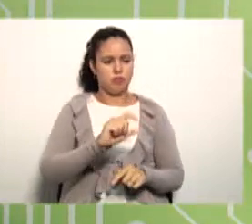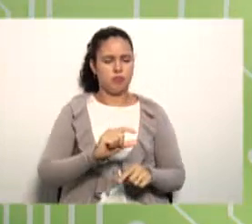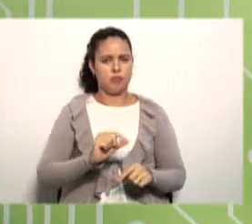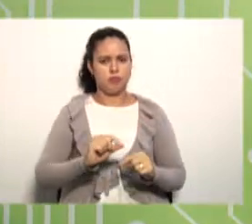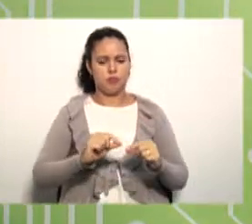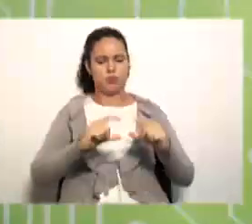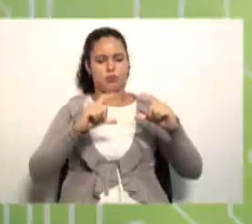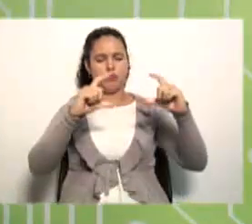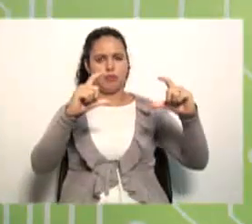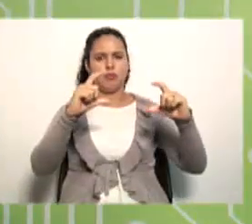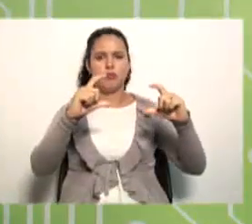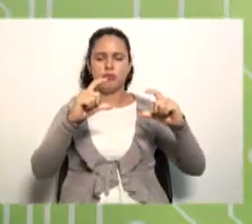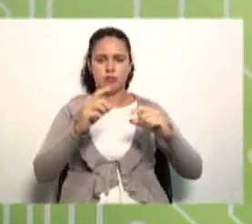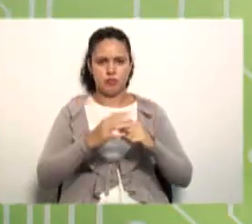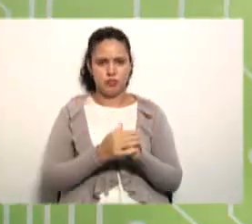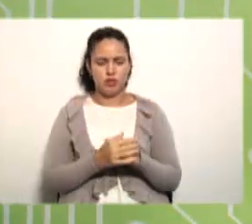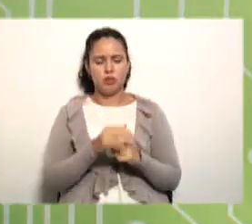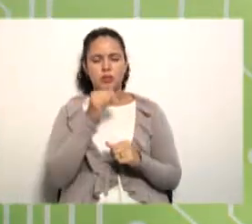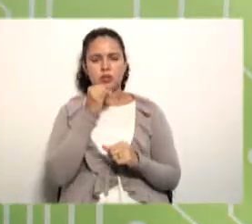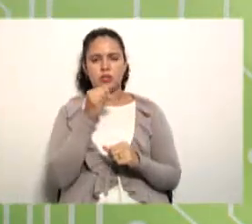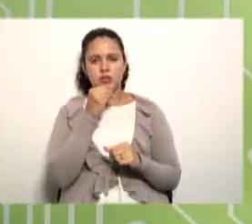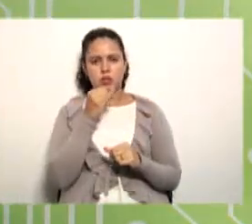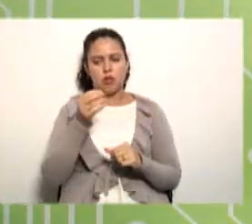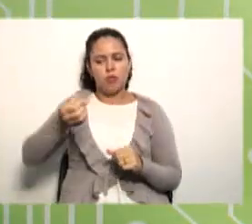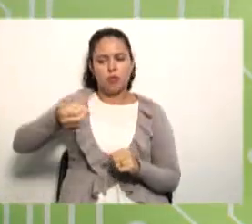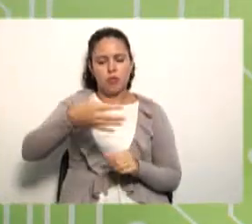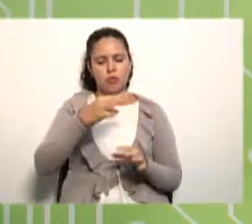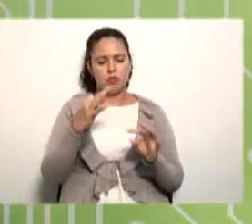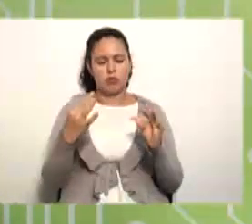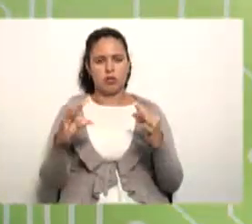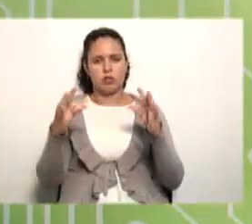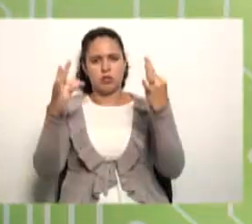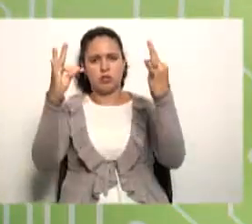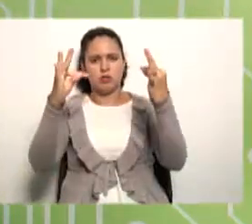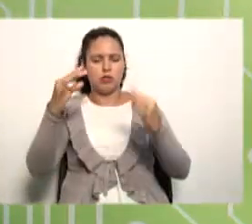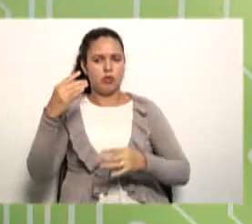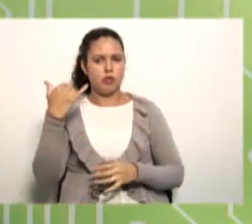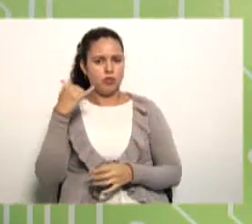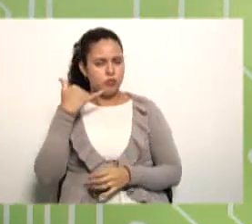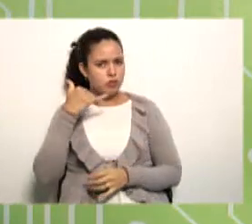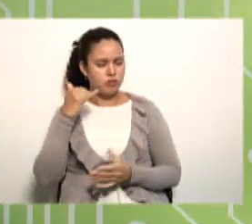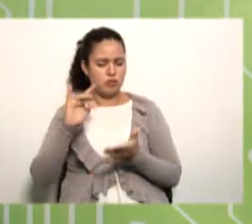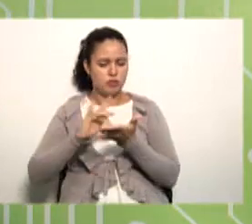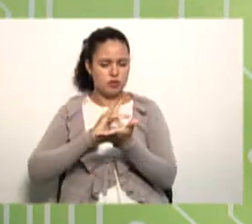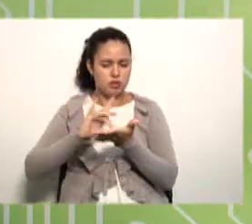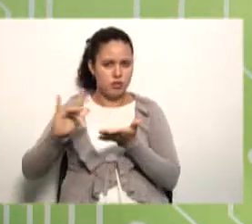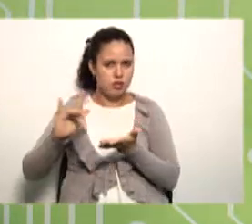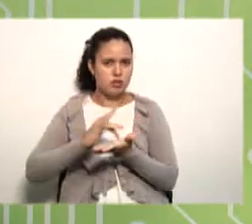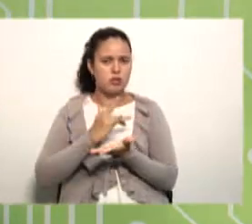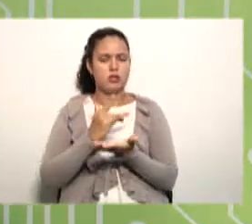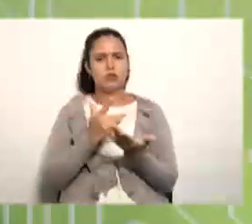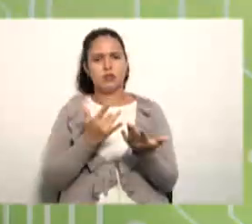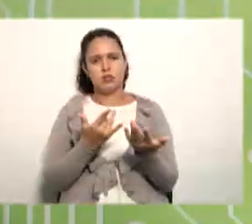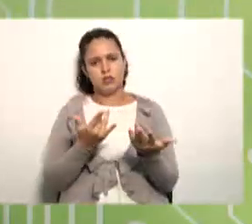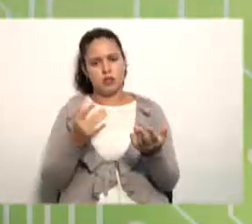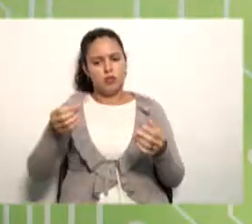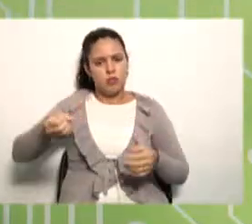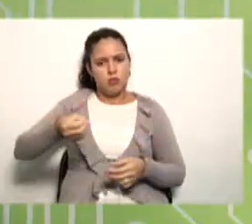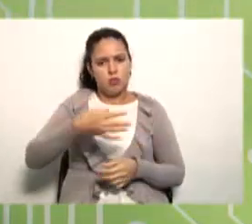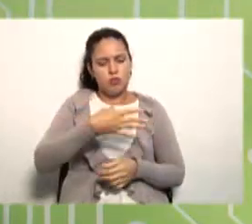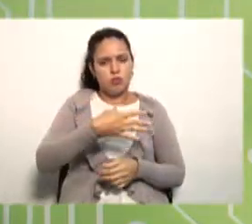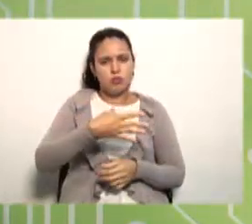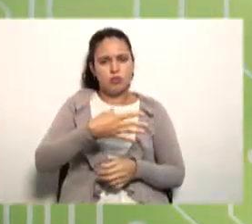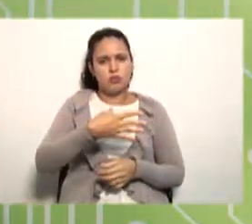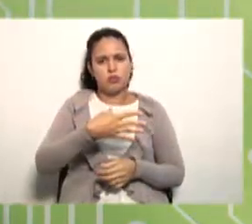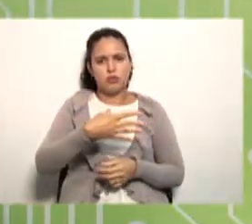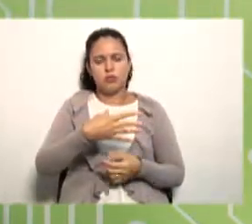o lançamento de algum novo produto tecnológico, um novo telefone, um novo tablet, algum novo aparelho assim, que às vezes some do mercado